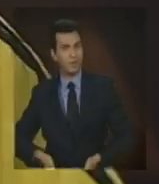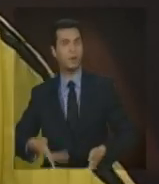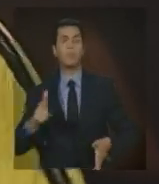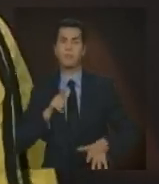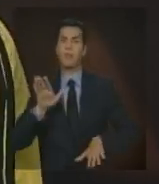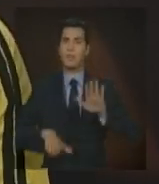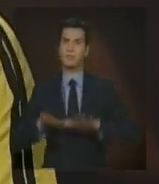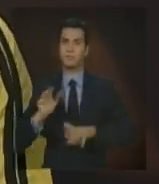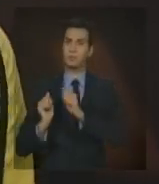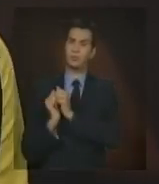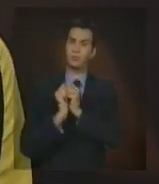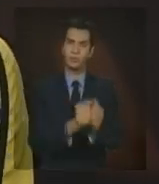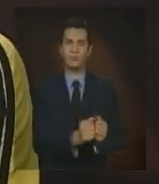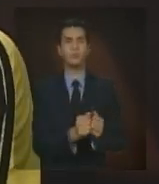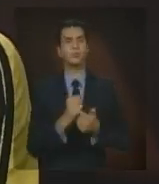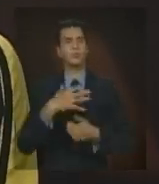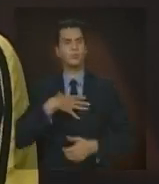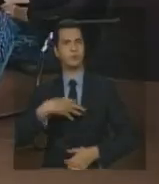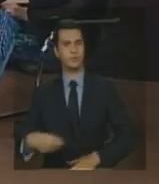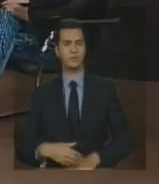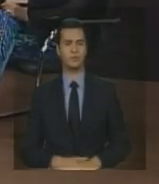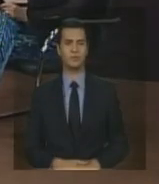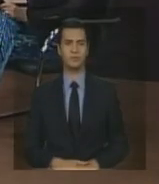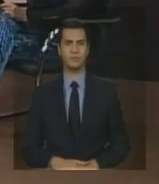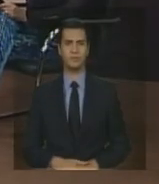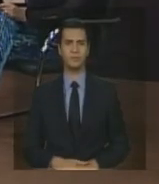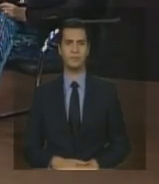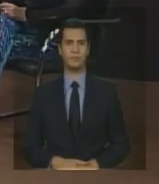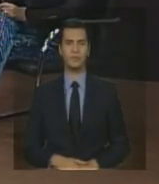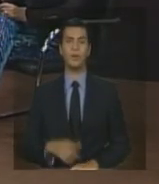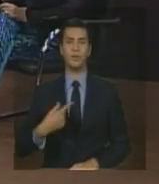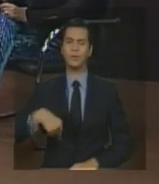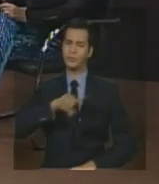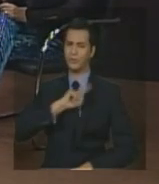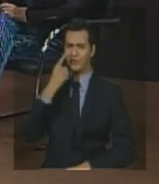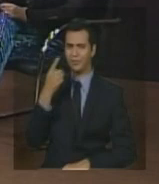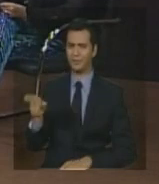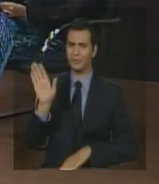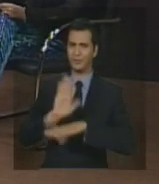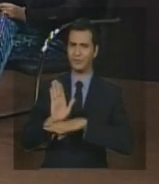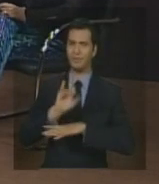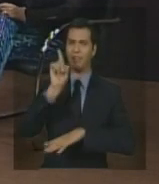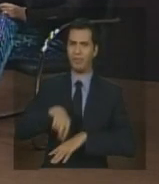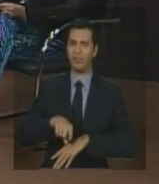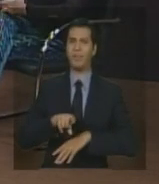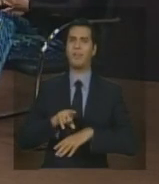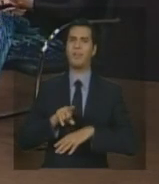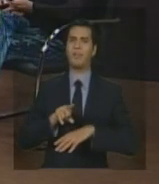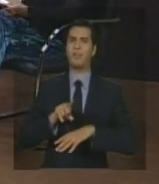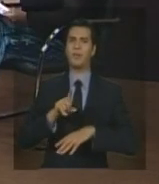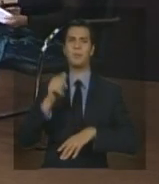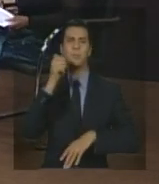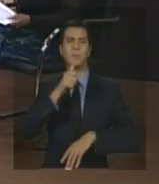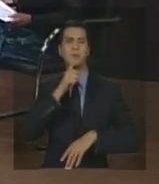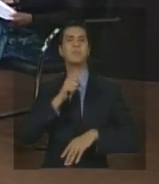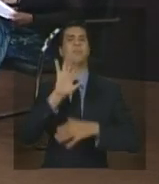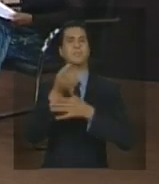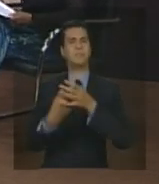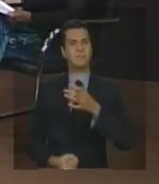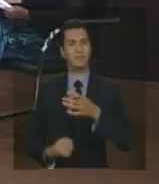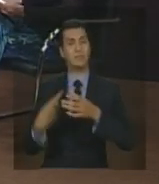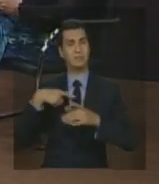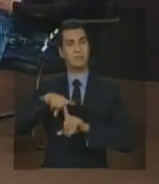na sua cadeira de roda lá na hora. Nós vimos ali uma atleta de basquete. E é muito legal. Grávida, né? Quer dizer que a essa altura o filme já